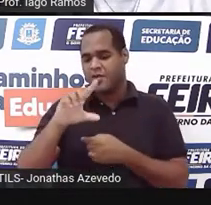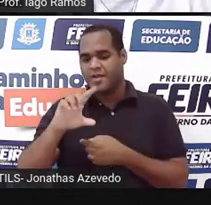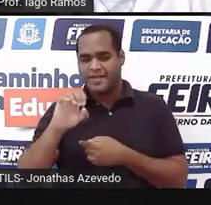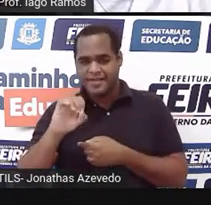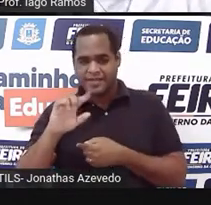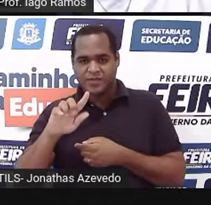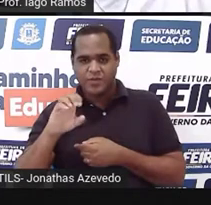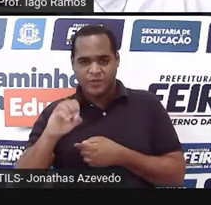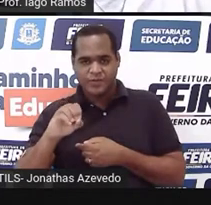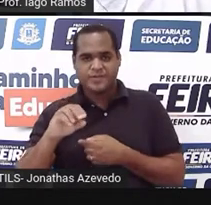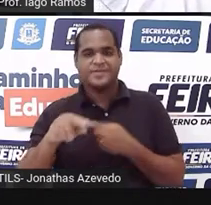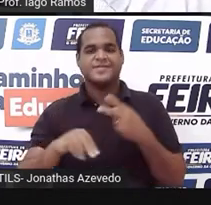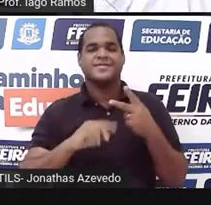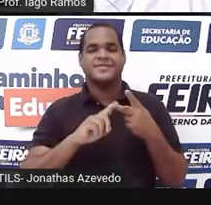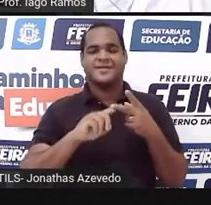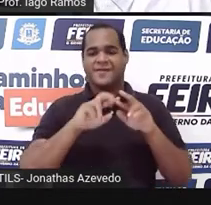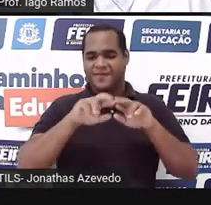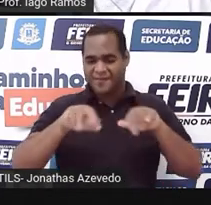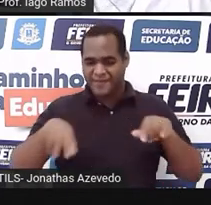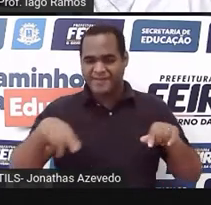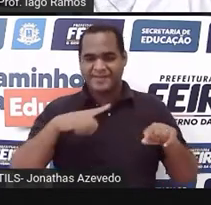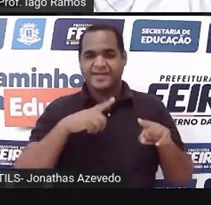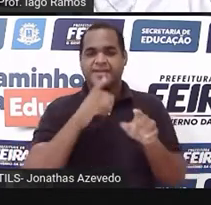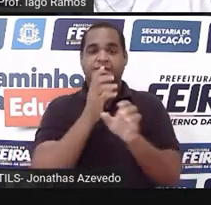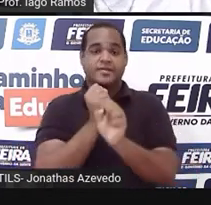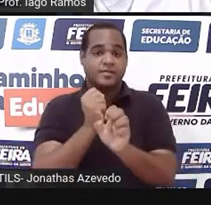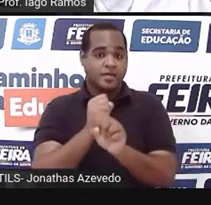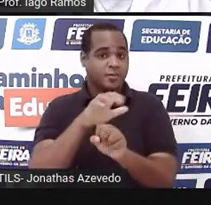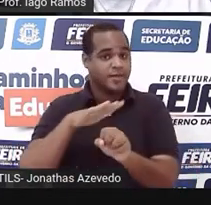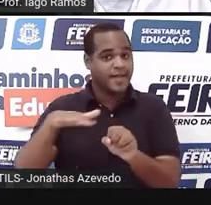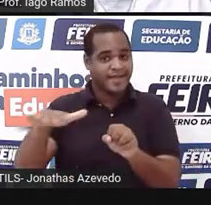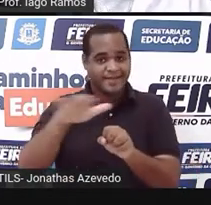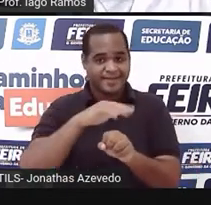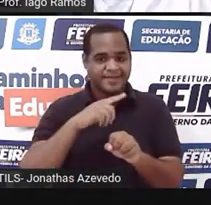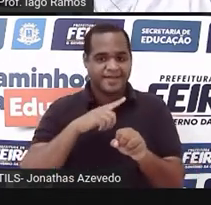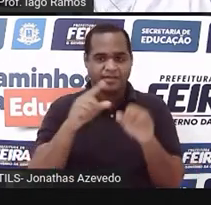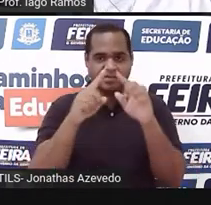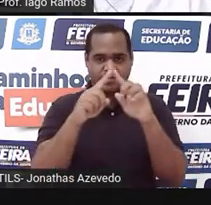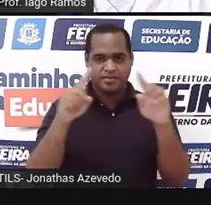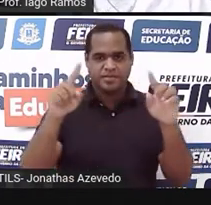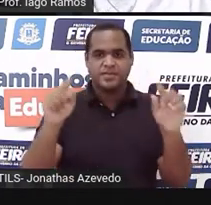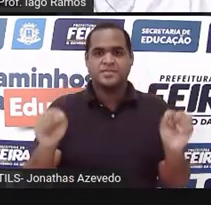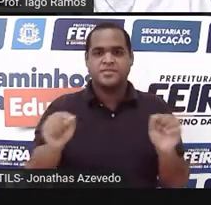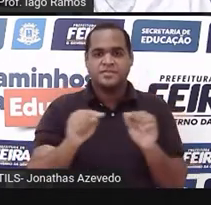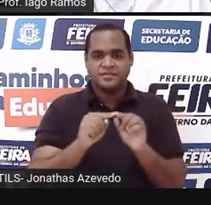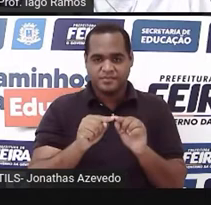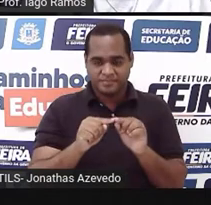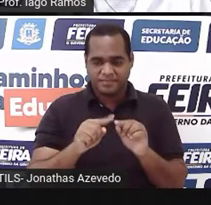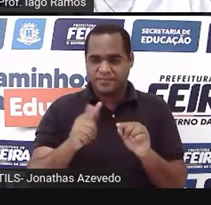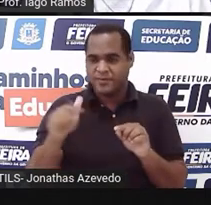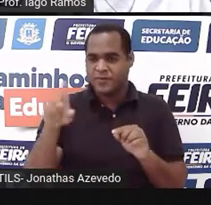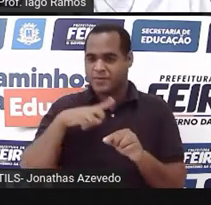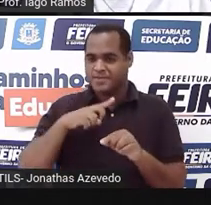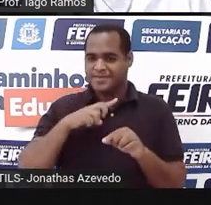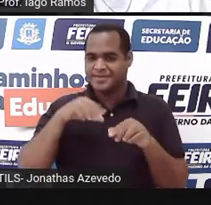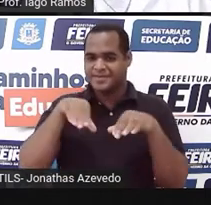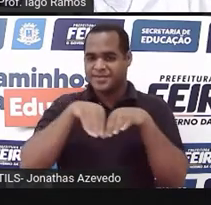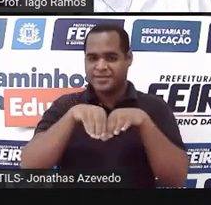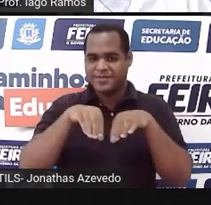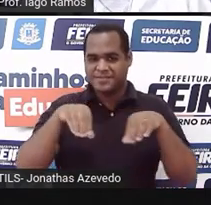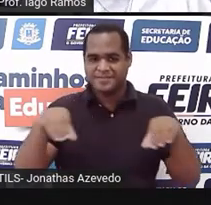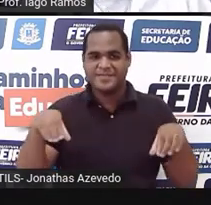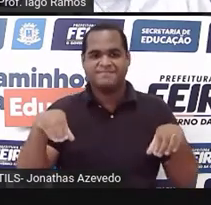quatro lados então a gente já viu como calcular a área de retângulos a gente já viu como calcular a área